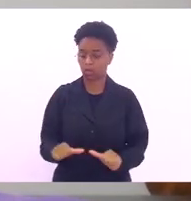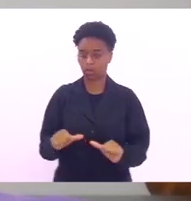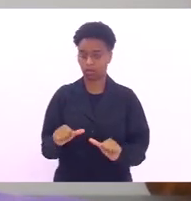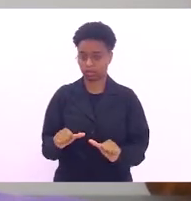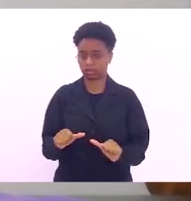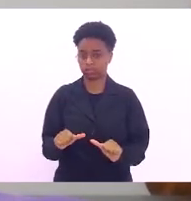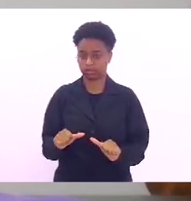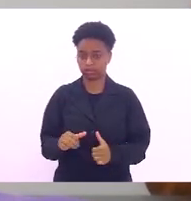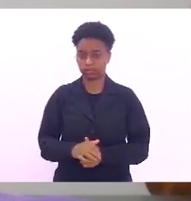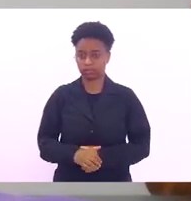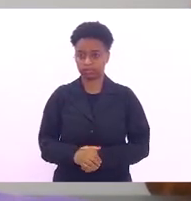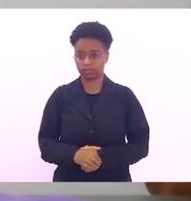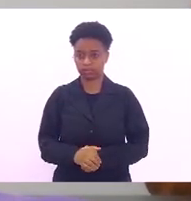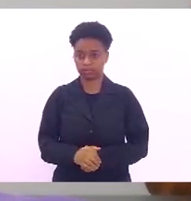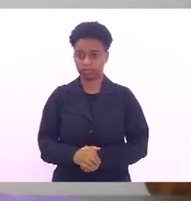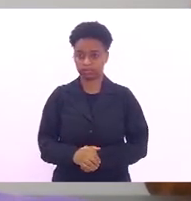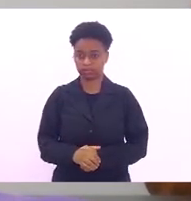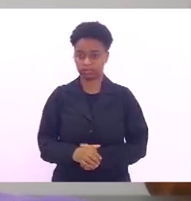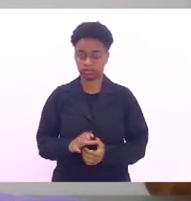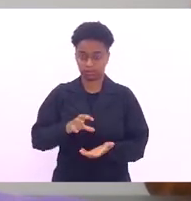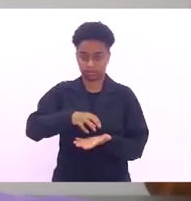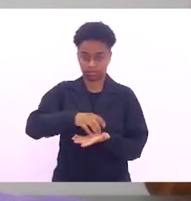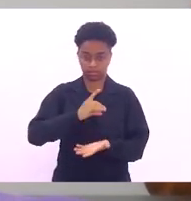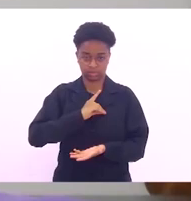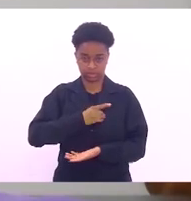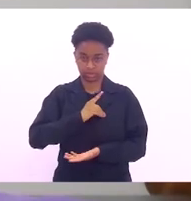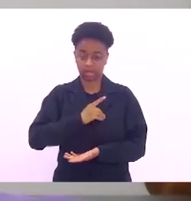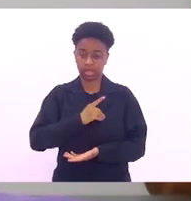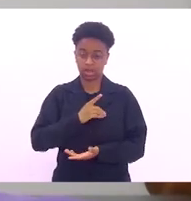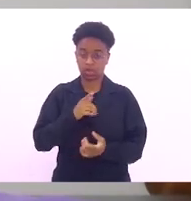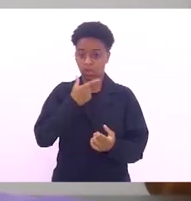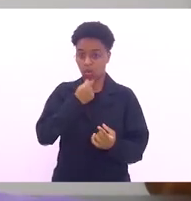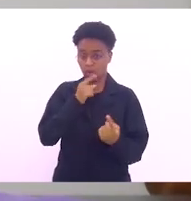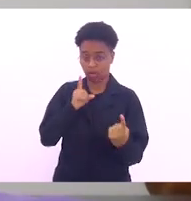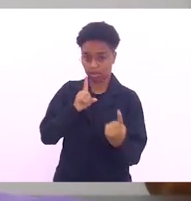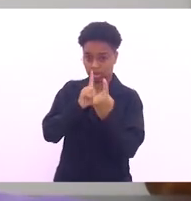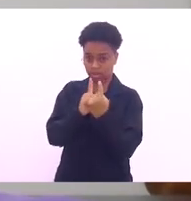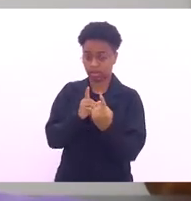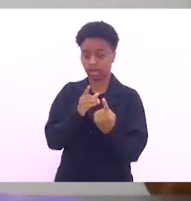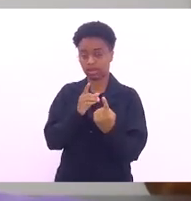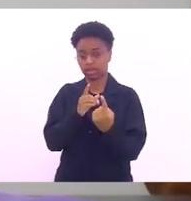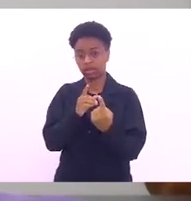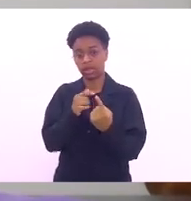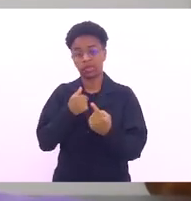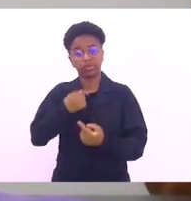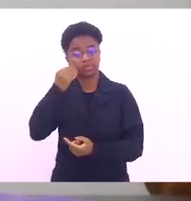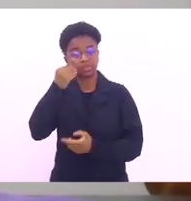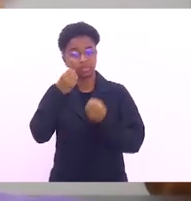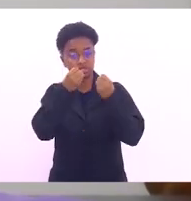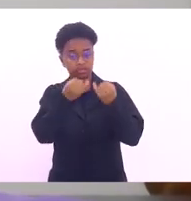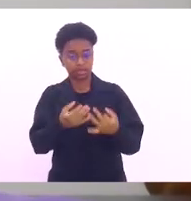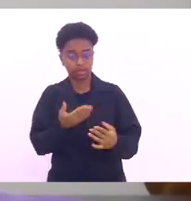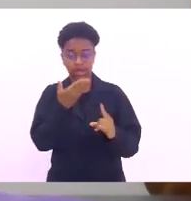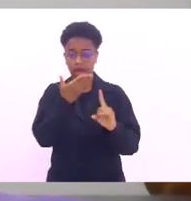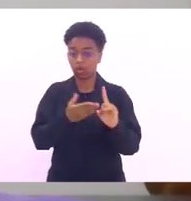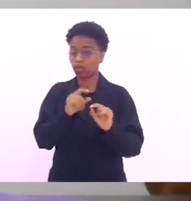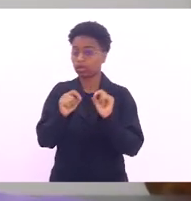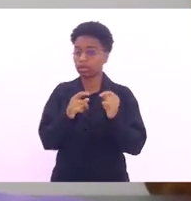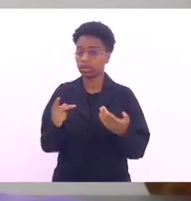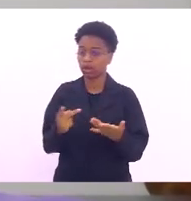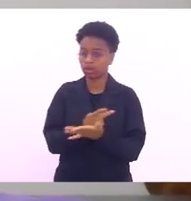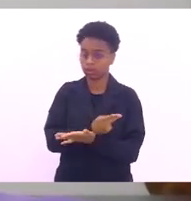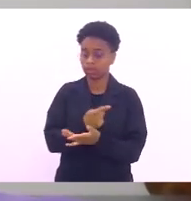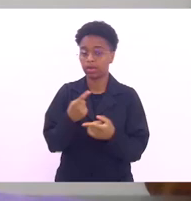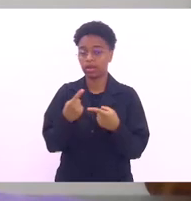do que eu podia imaginar adendo o centro um delegado me atendeu e eu tentava explicar para ele o que tava acontecendo né